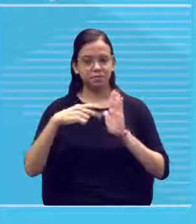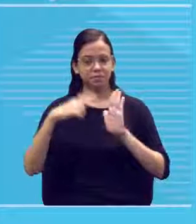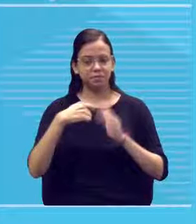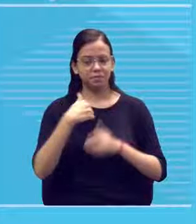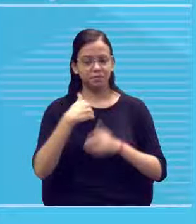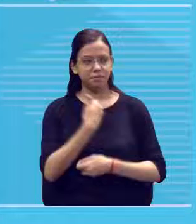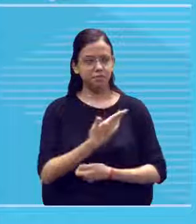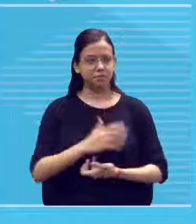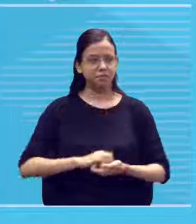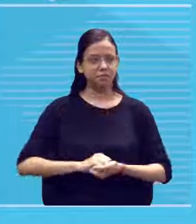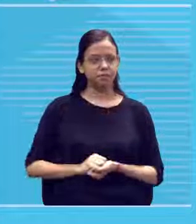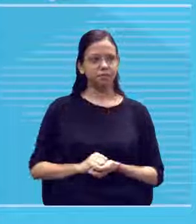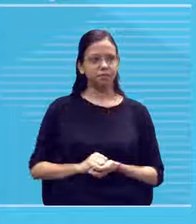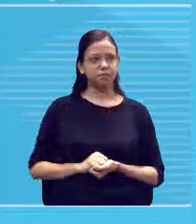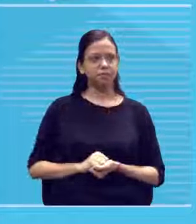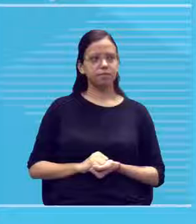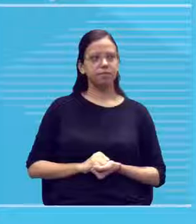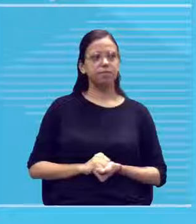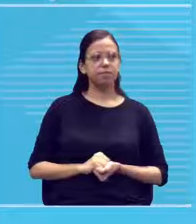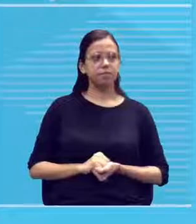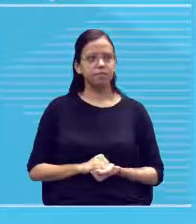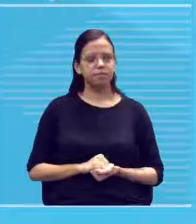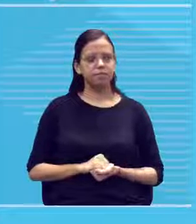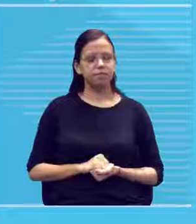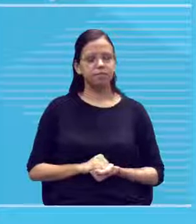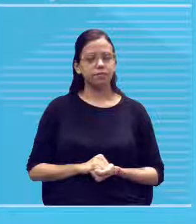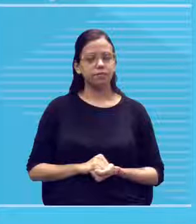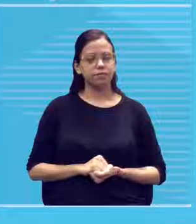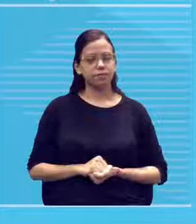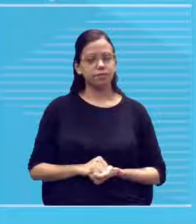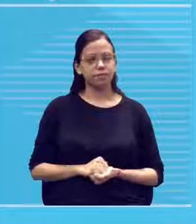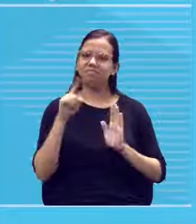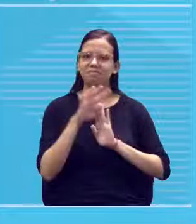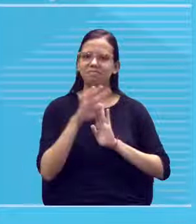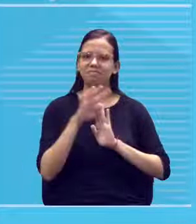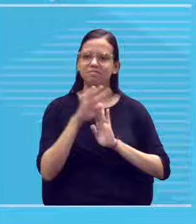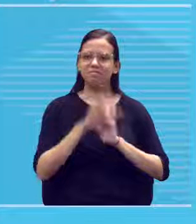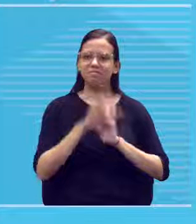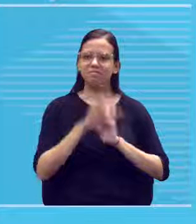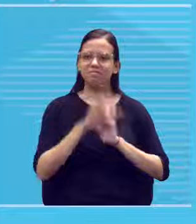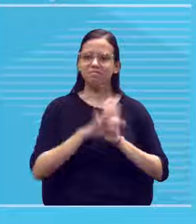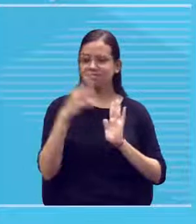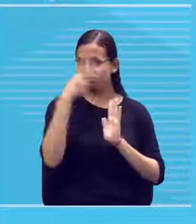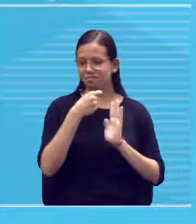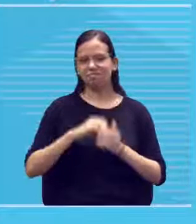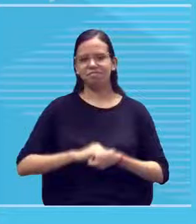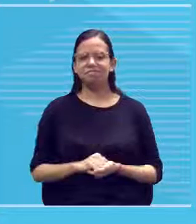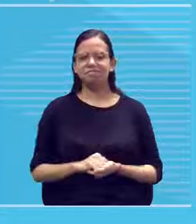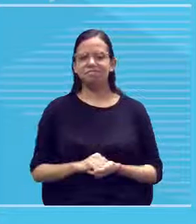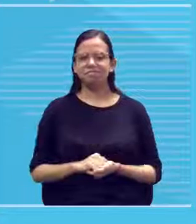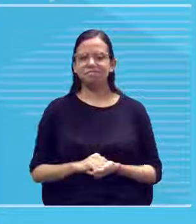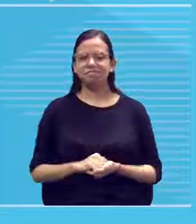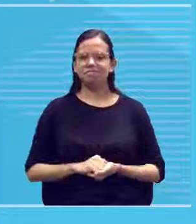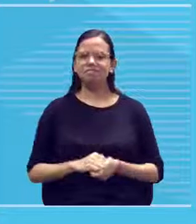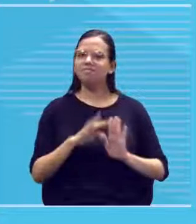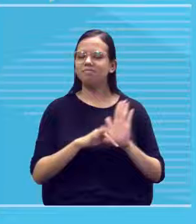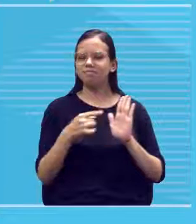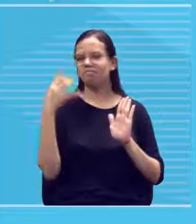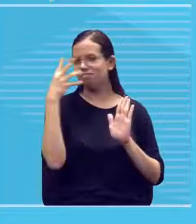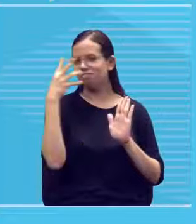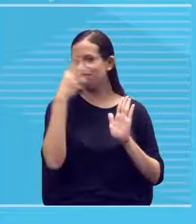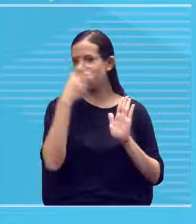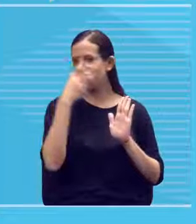olha de cima e parece tudo parado esse texto é bonita viu tudo e vê se não esquece bonito isso